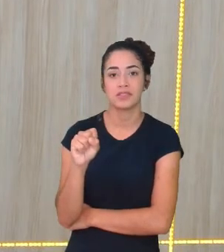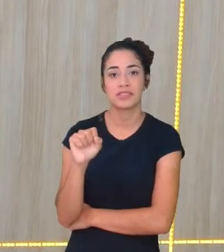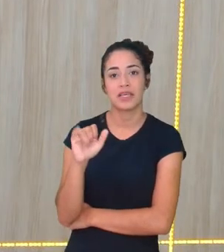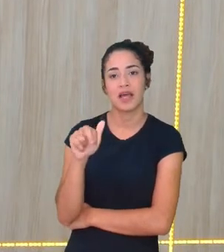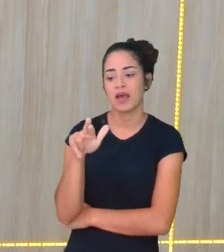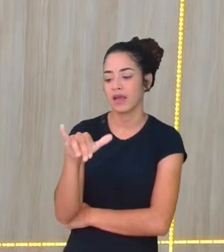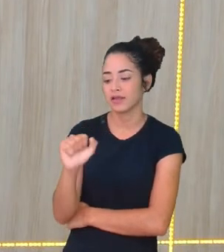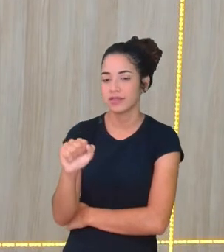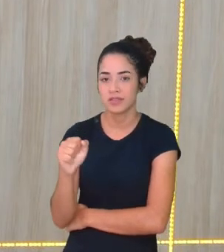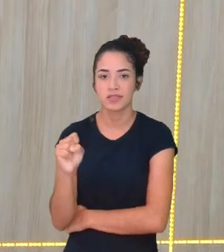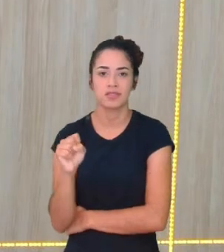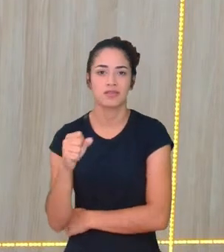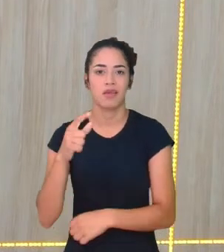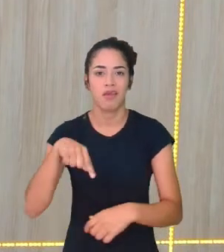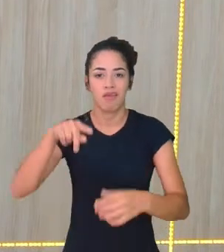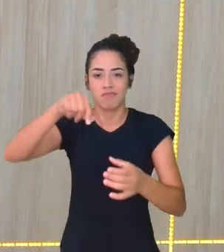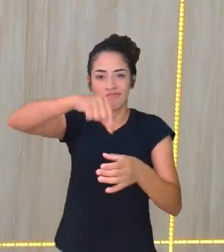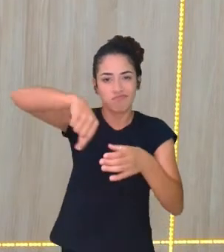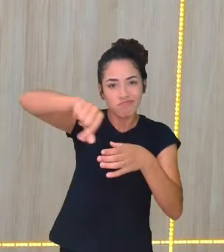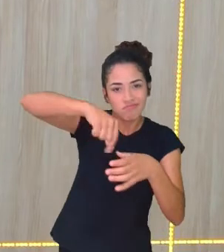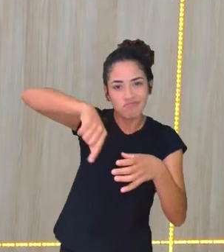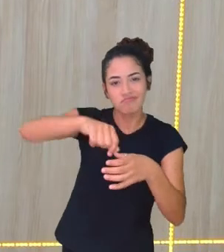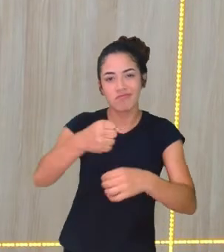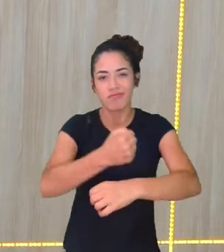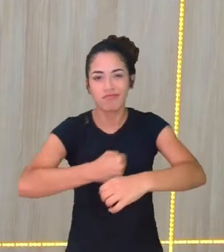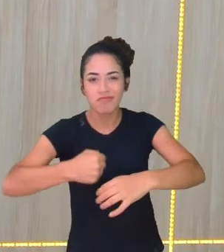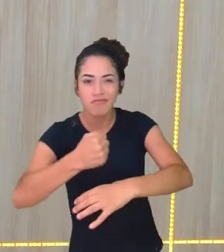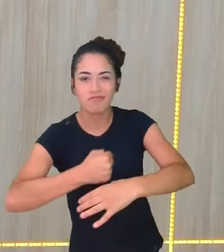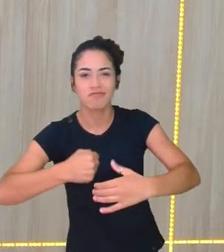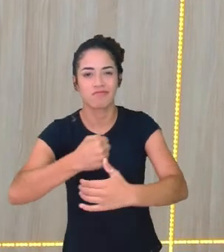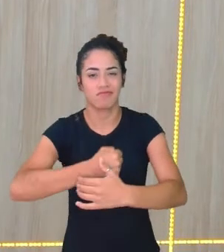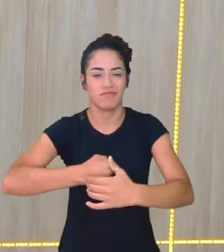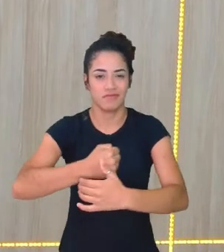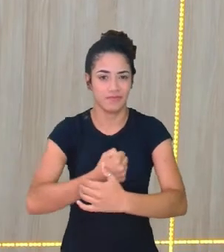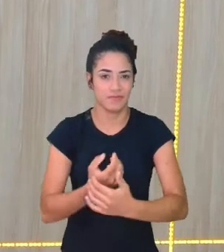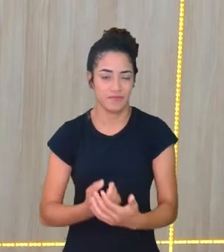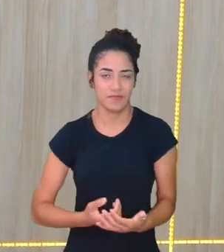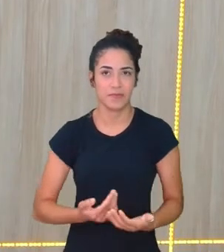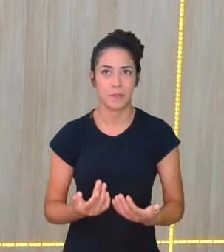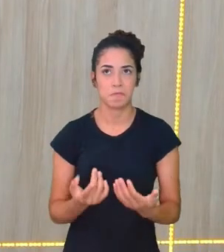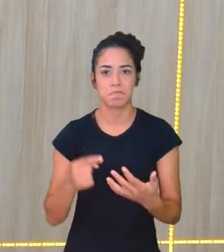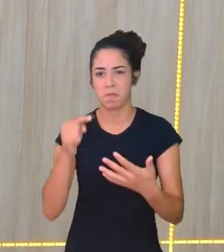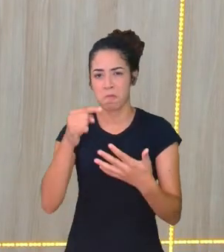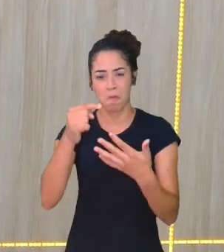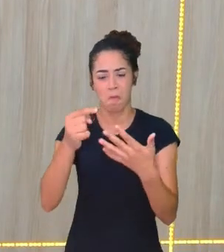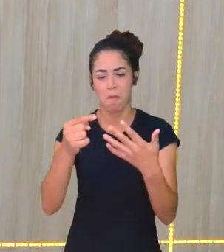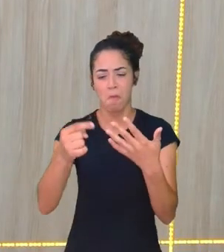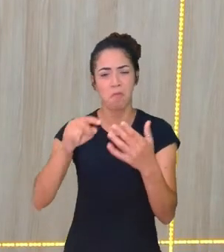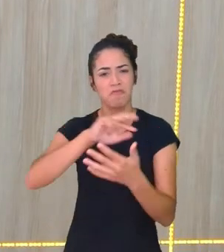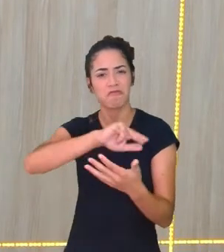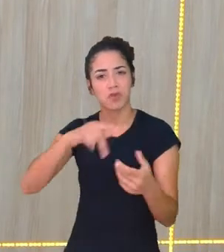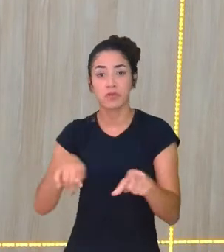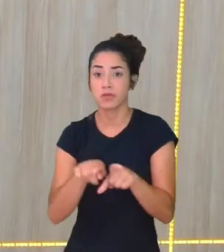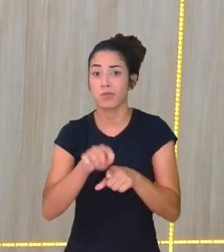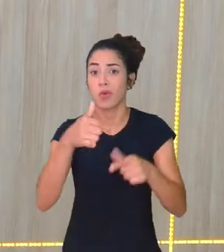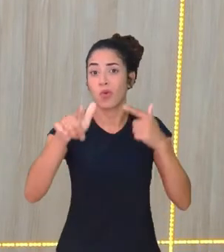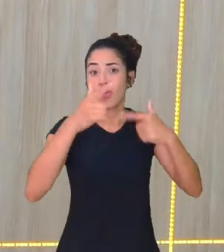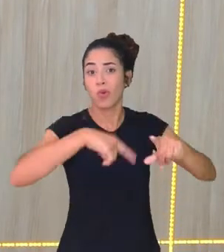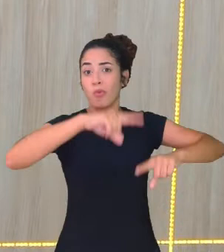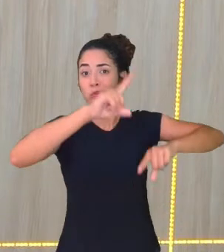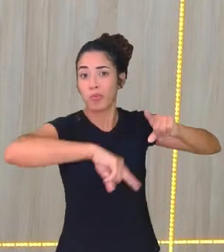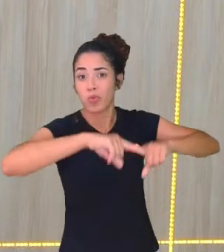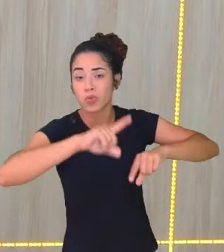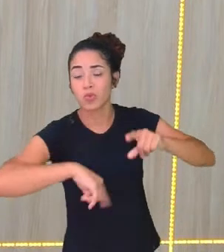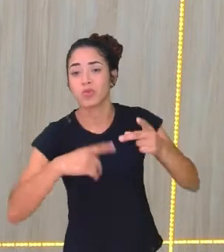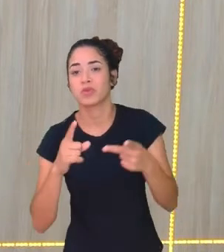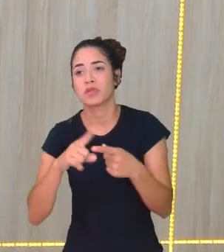O Cravo a canela a noz moscada certo é e outros produtos como a